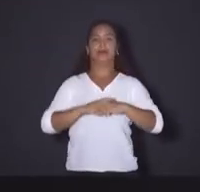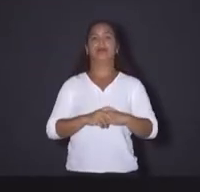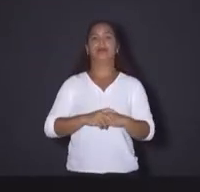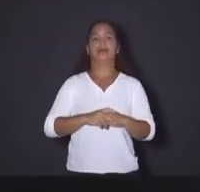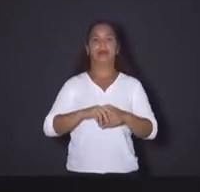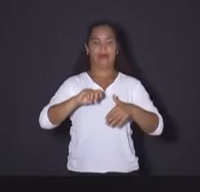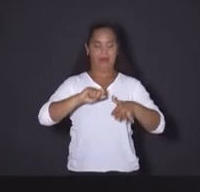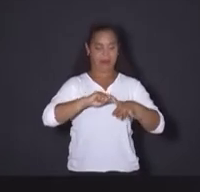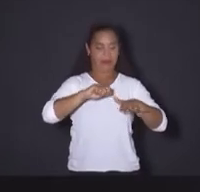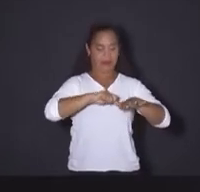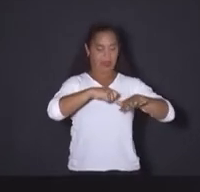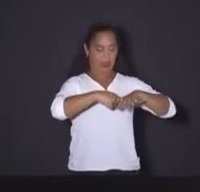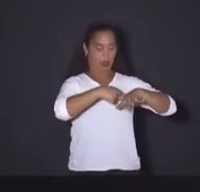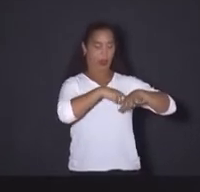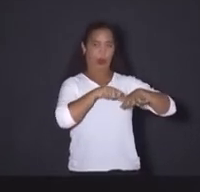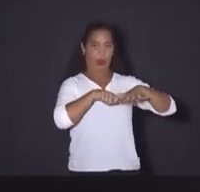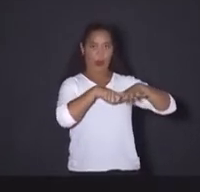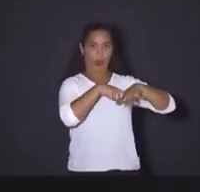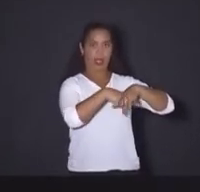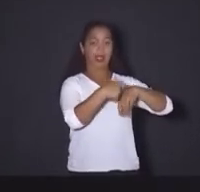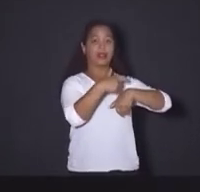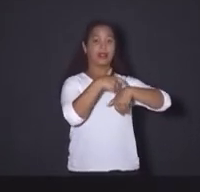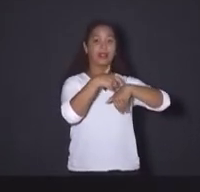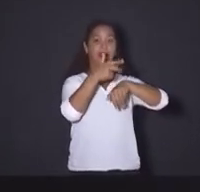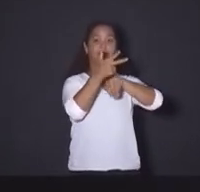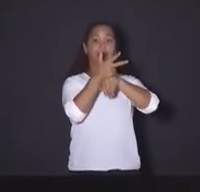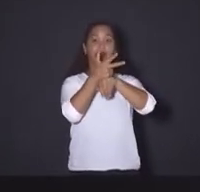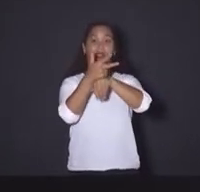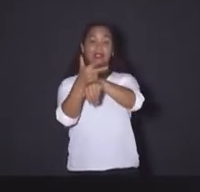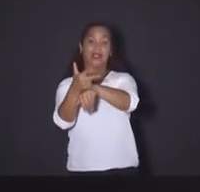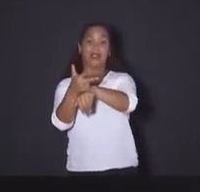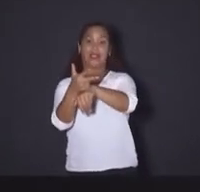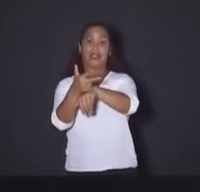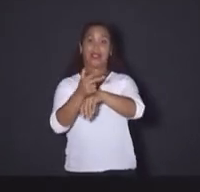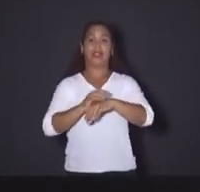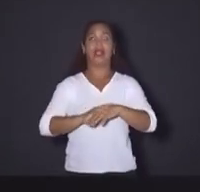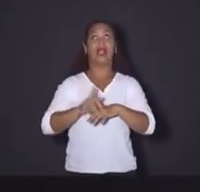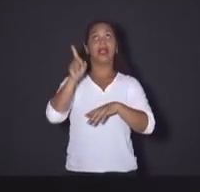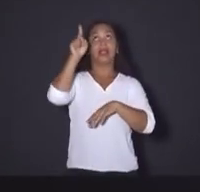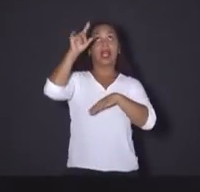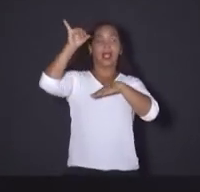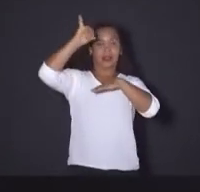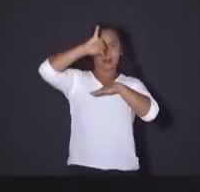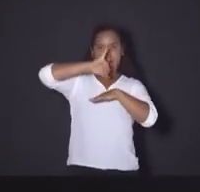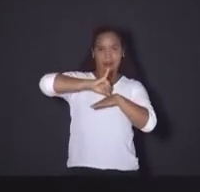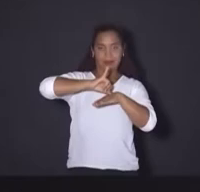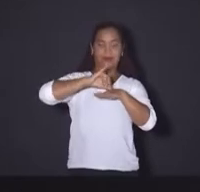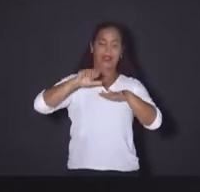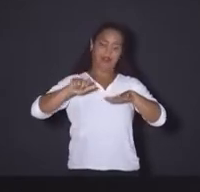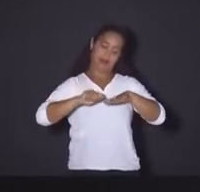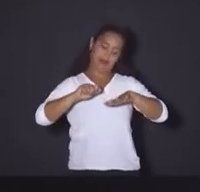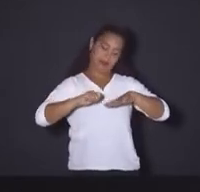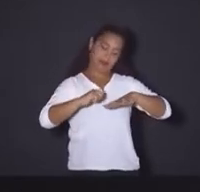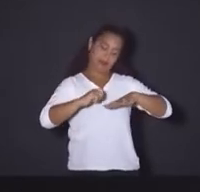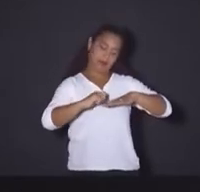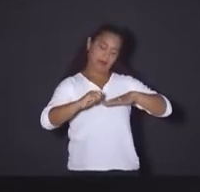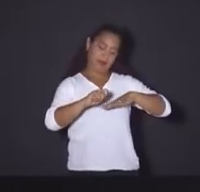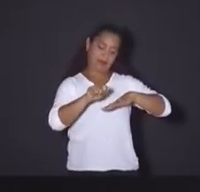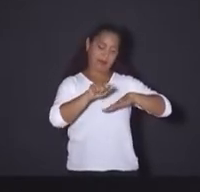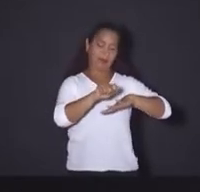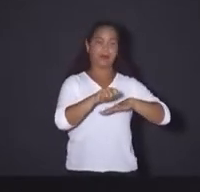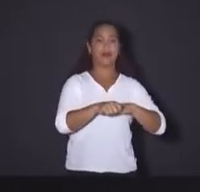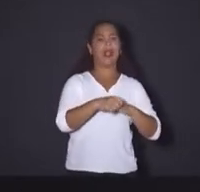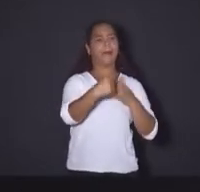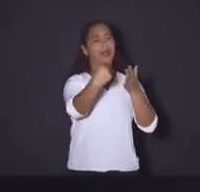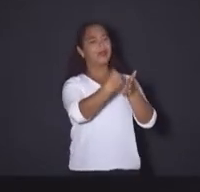a unha das mulheres. E aí, durante as gravações, as unhas estava tendo... Minha cunhada estava fazendo unha lá, né? Então, tinha algumas mulheres. E começaram